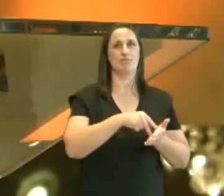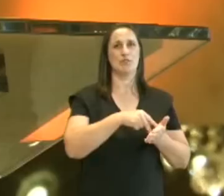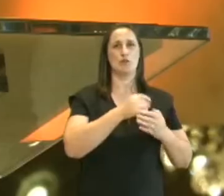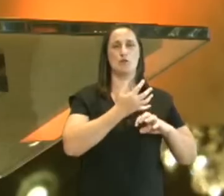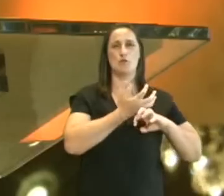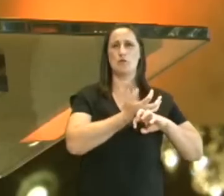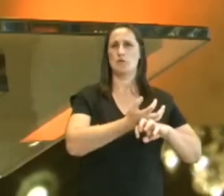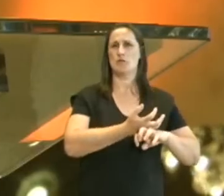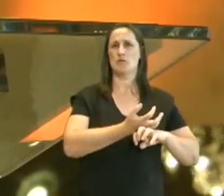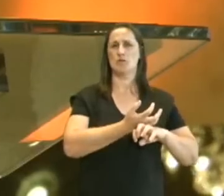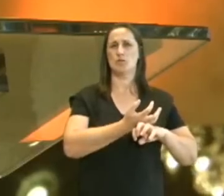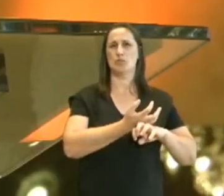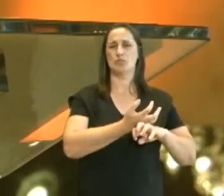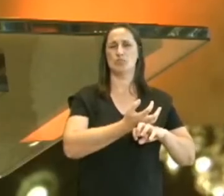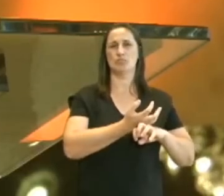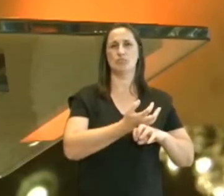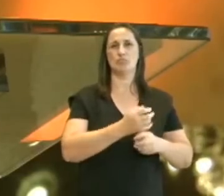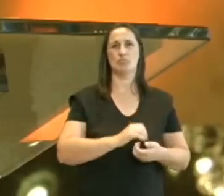Saia delas.